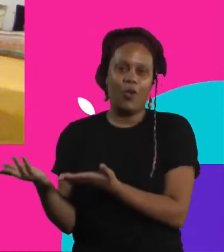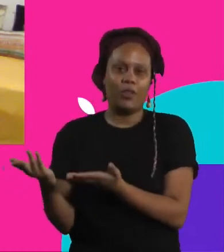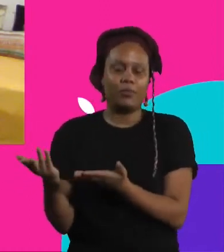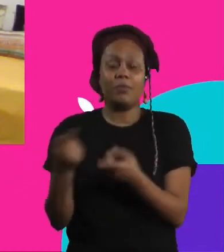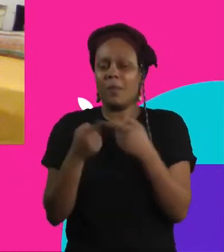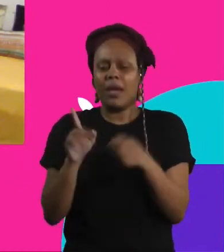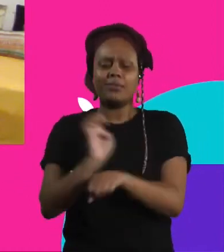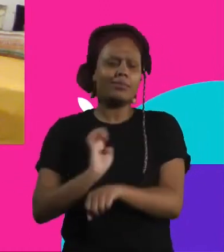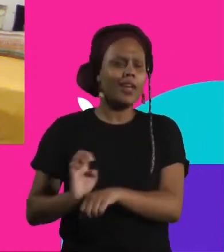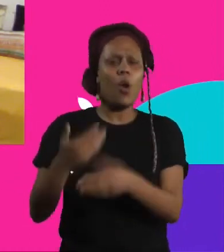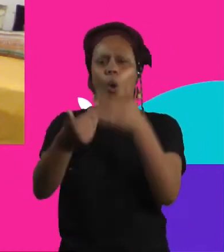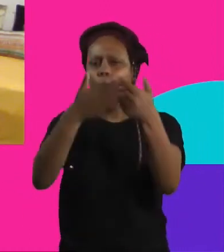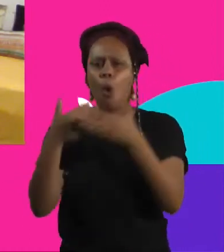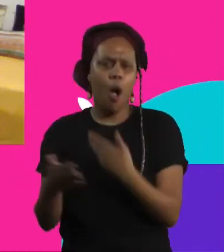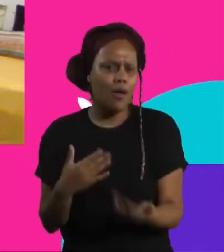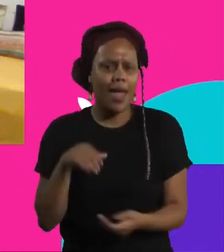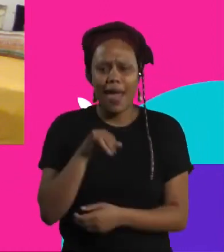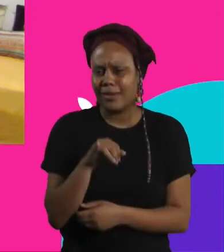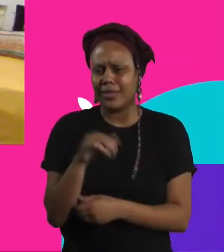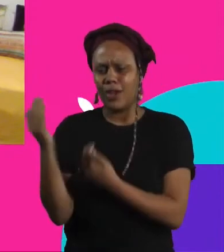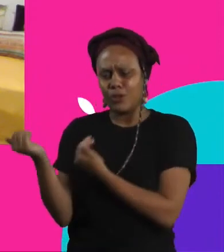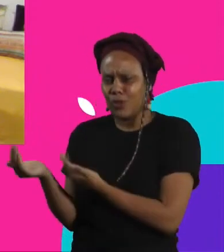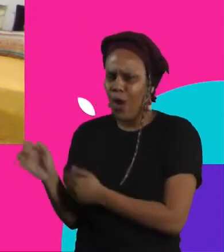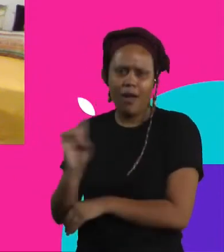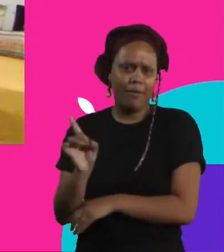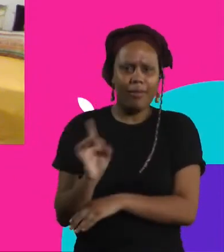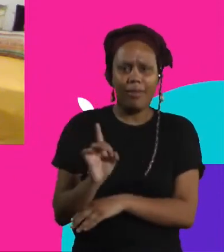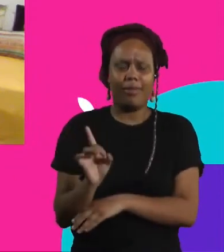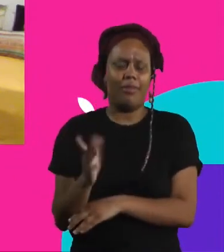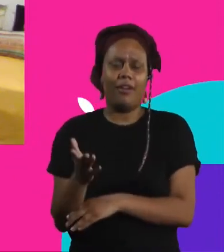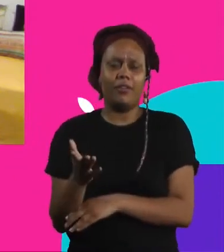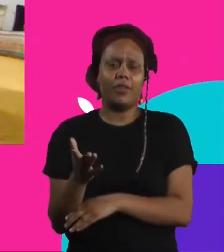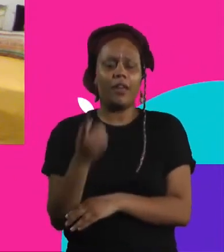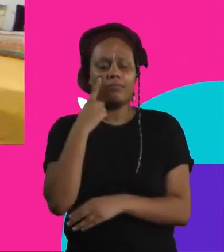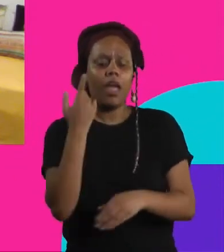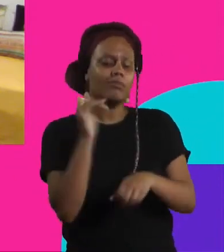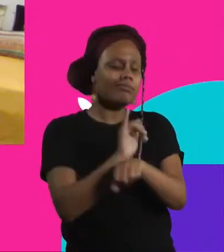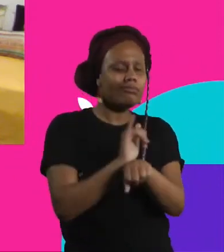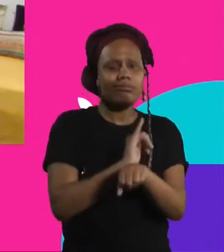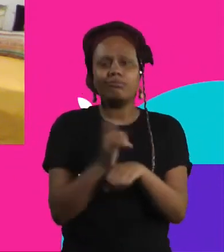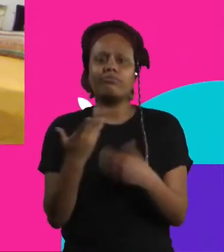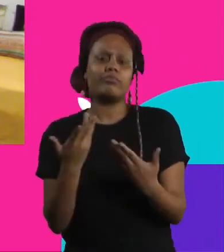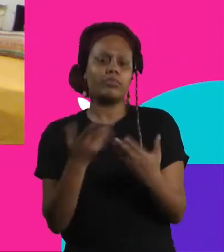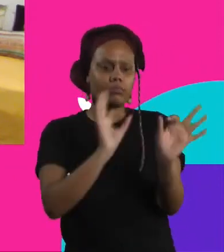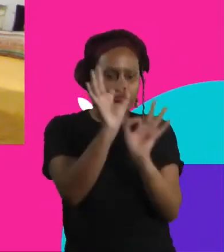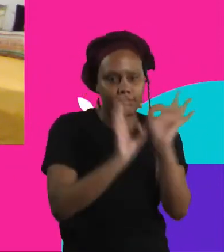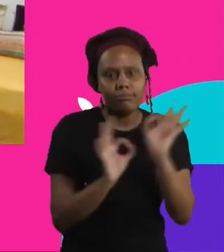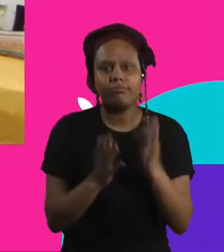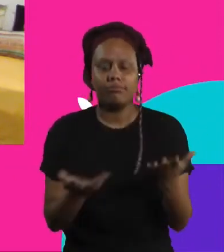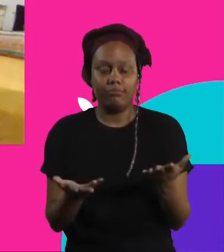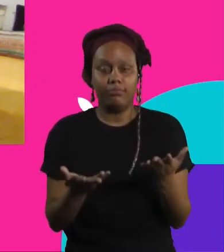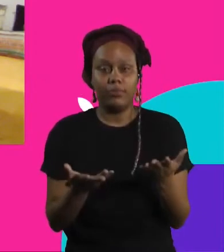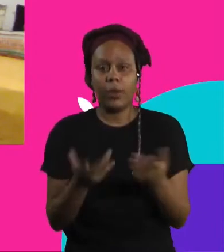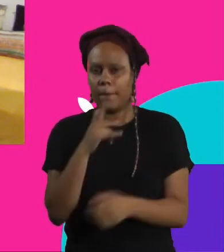idade. Mas, lógico, vagas mais estratégicas também, né, tanto gestão ou operacional. Mas na Credit